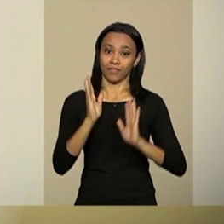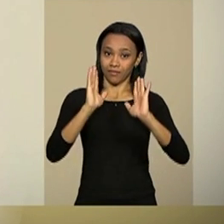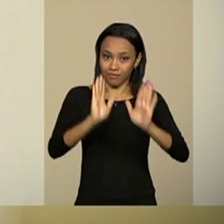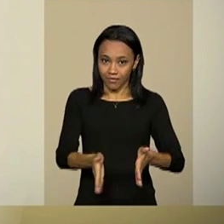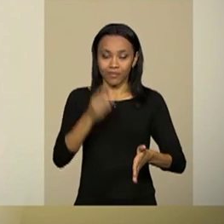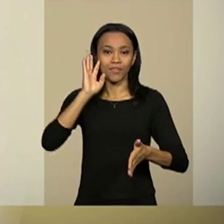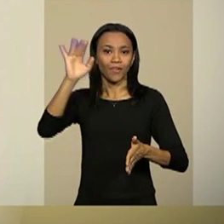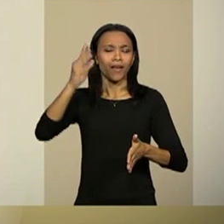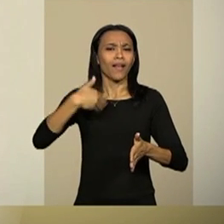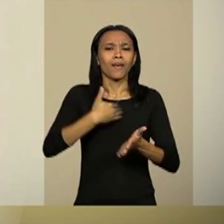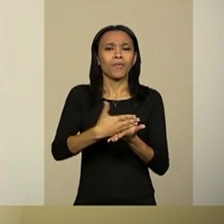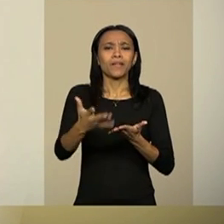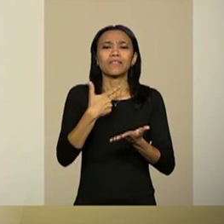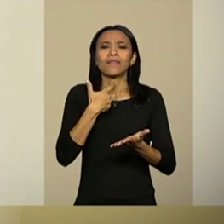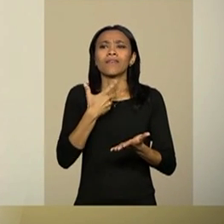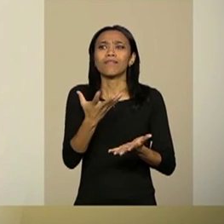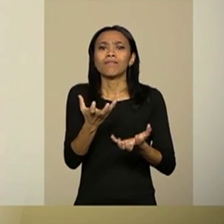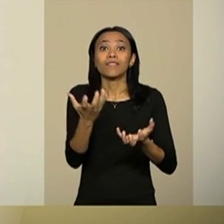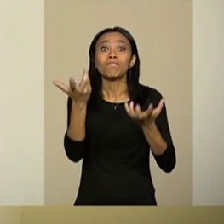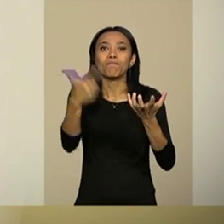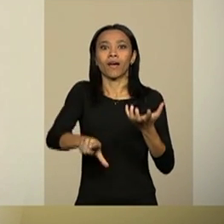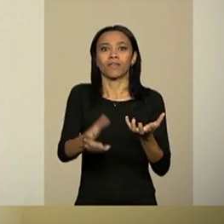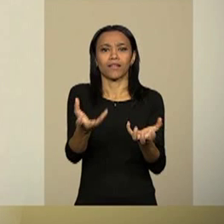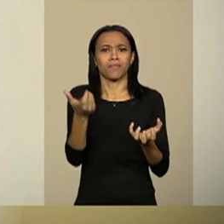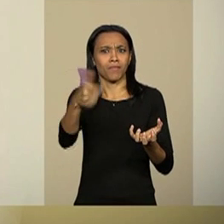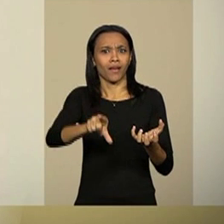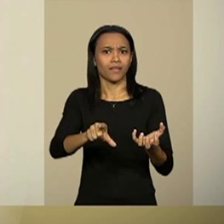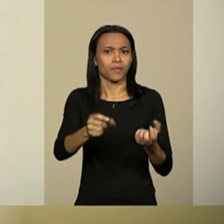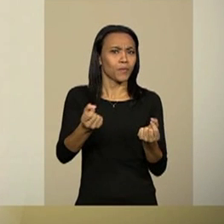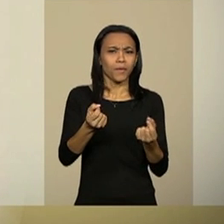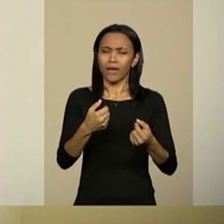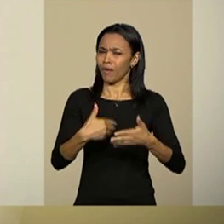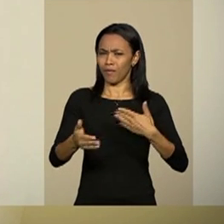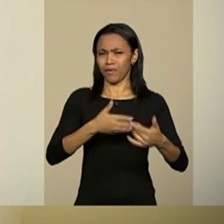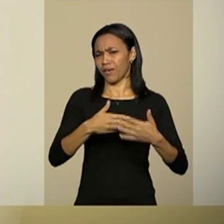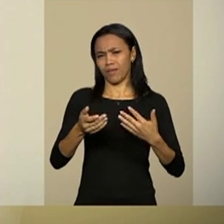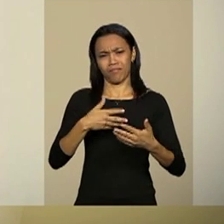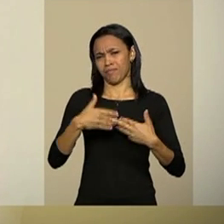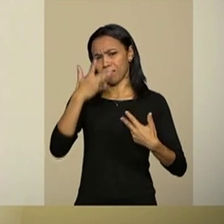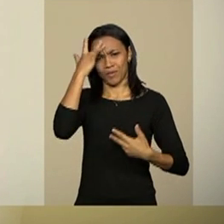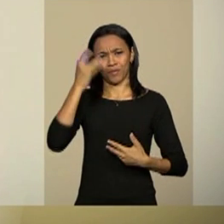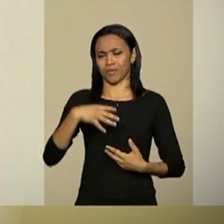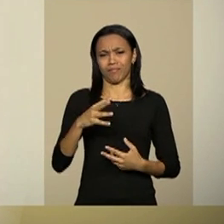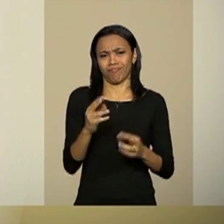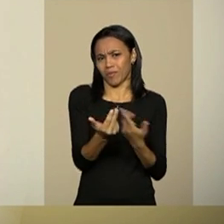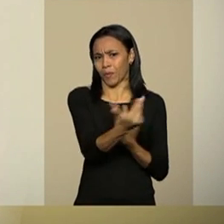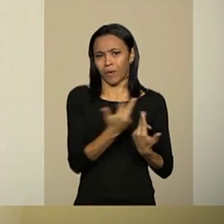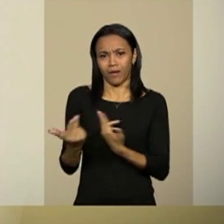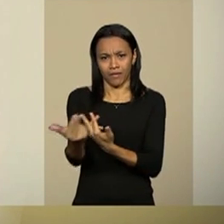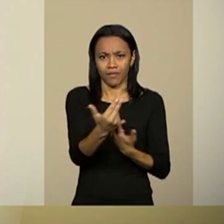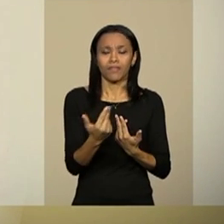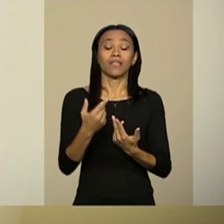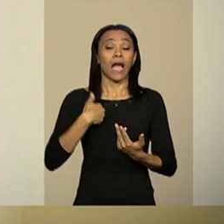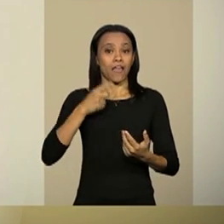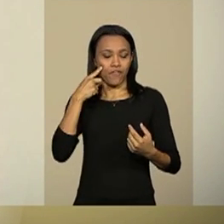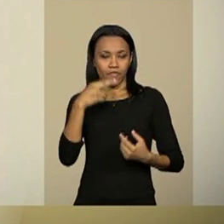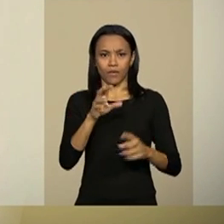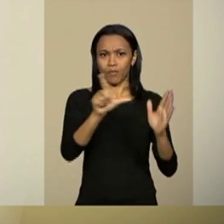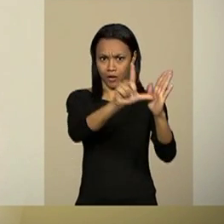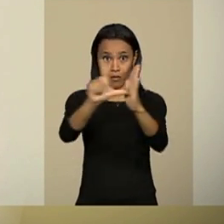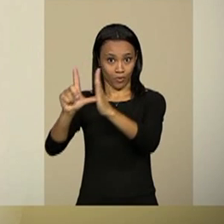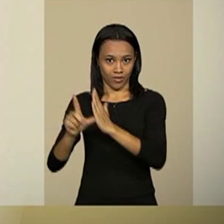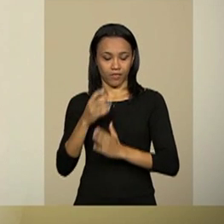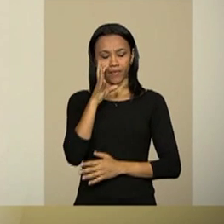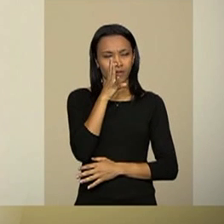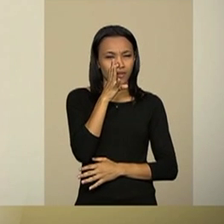sonho ela começa a querer mais como aliás sabe luciano acontece com todos nós a pessoa passa então em frente da vitrine de uma